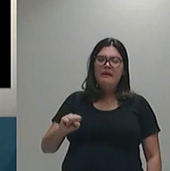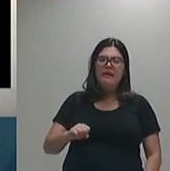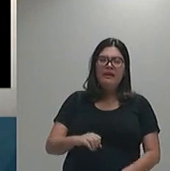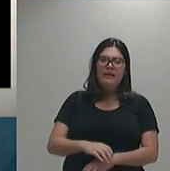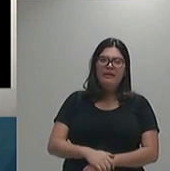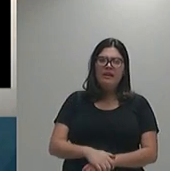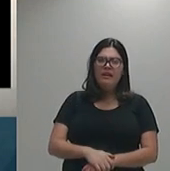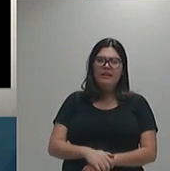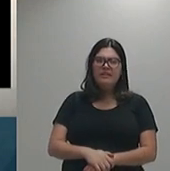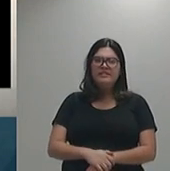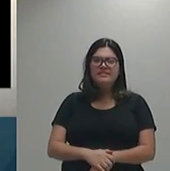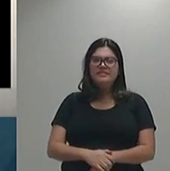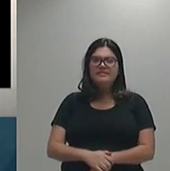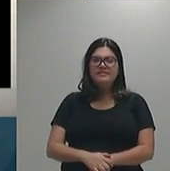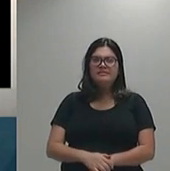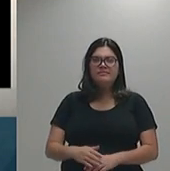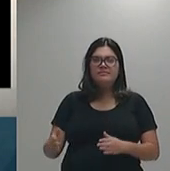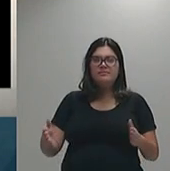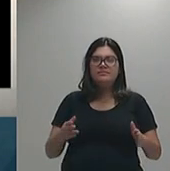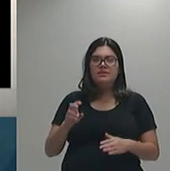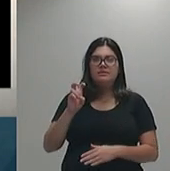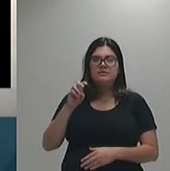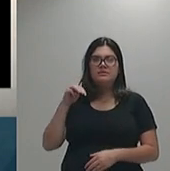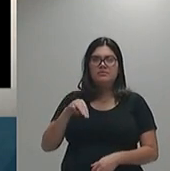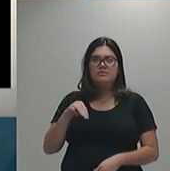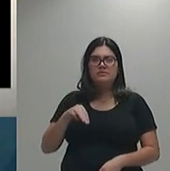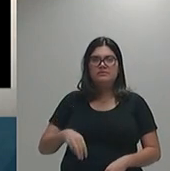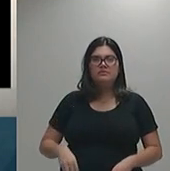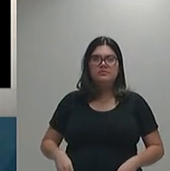e pelo prazo de cinco minutos por favor